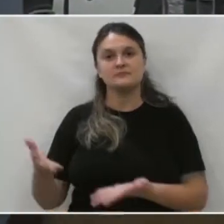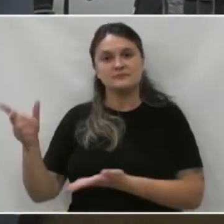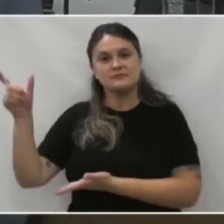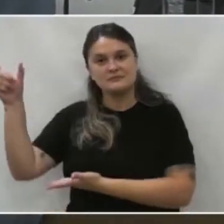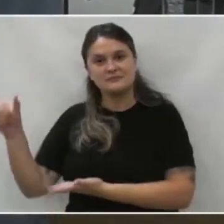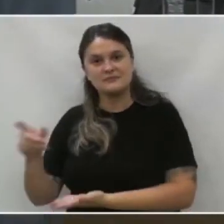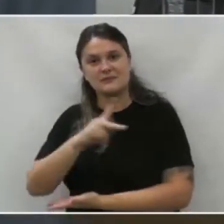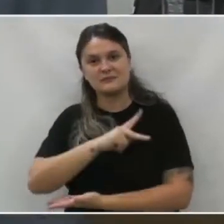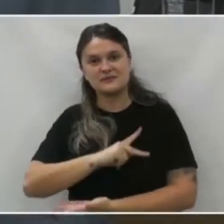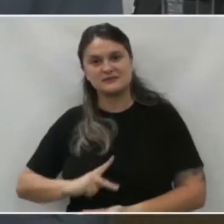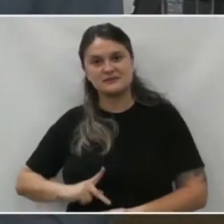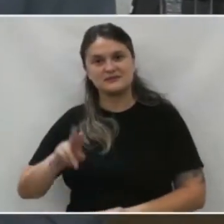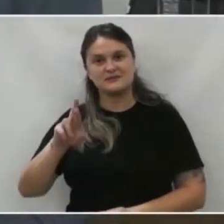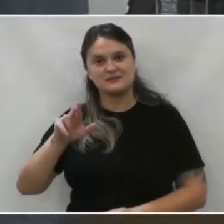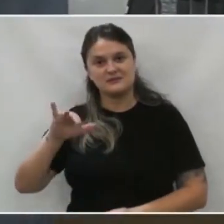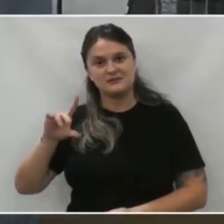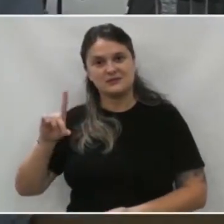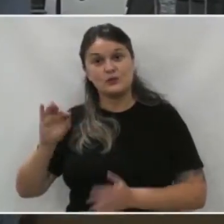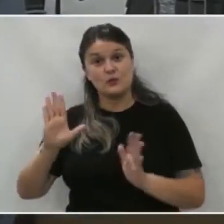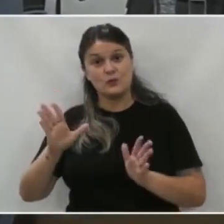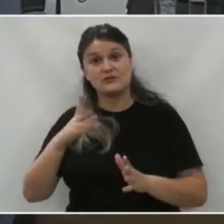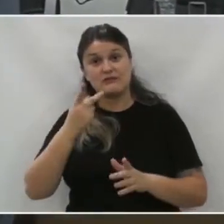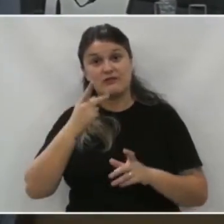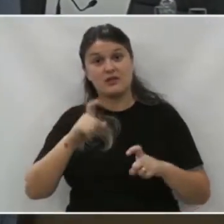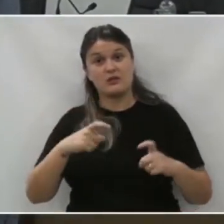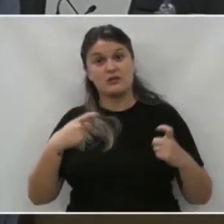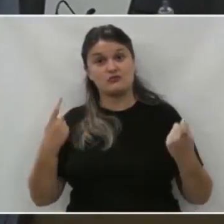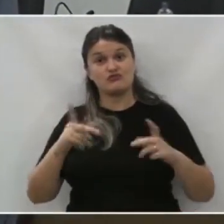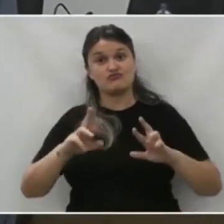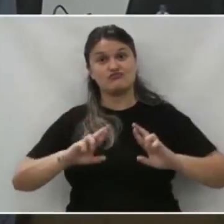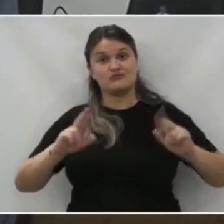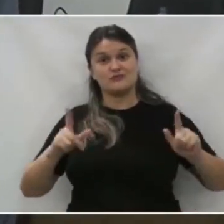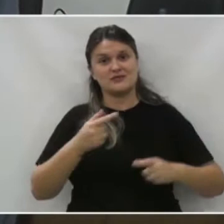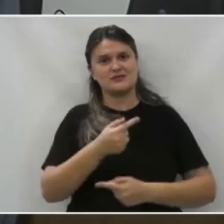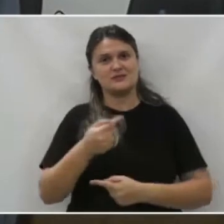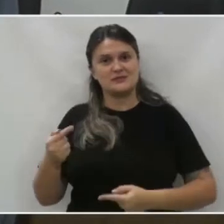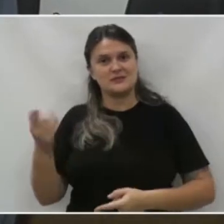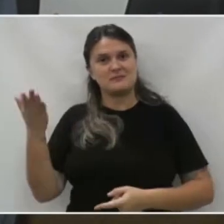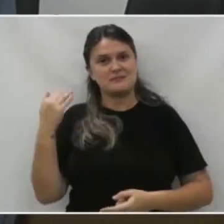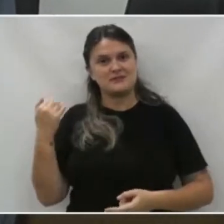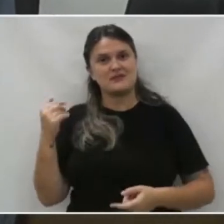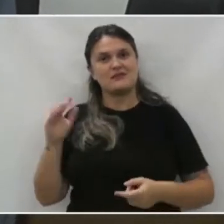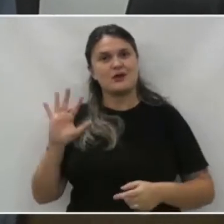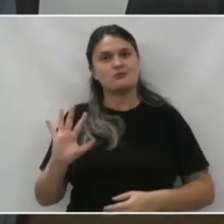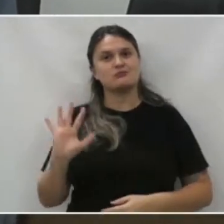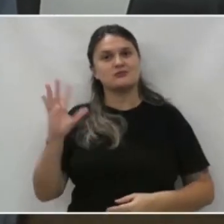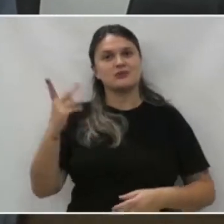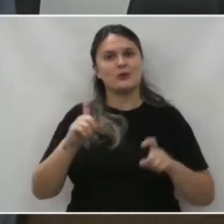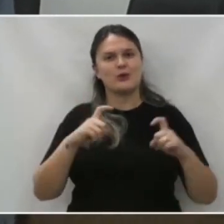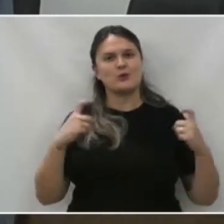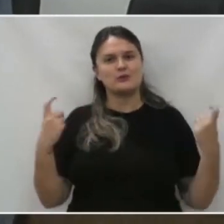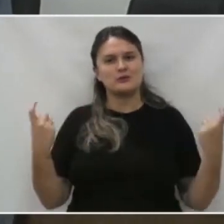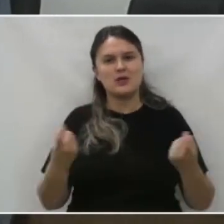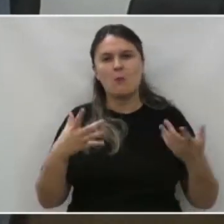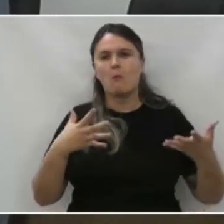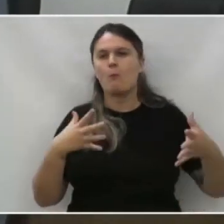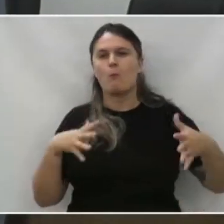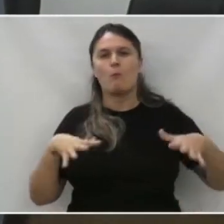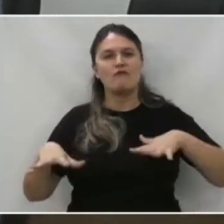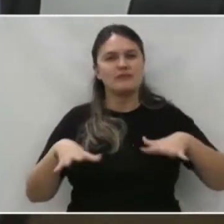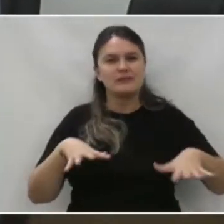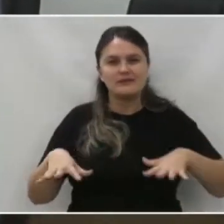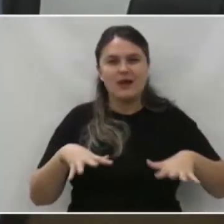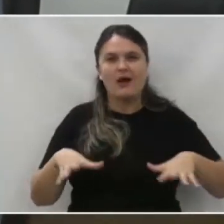presidente Ricardo Sassos fala sobre essa sessão atípica. Na semana passada a gente teve aí uma sessão cheia, movimentada, com a rede